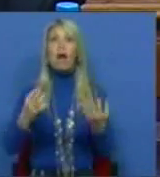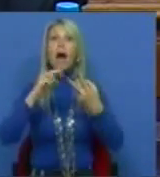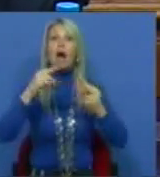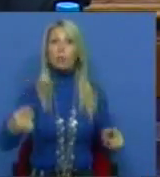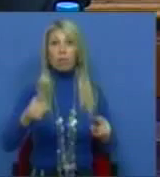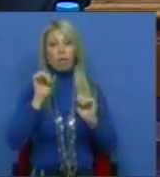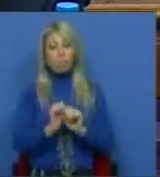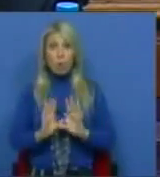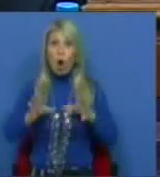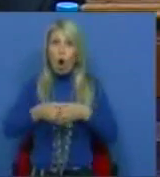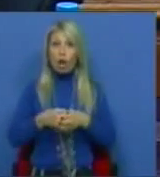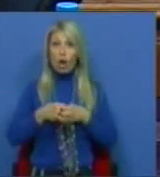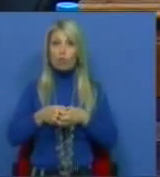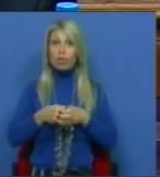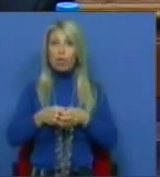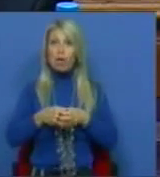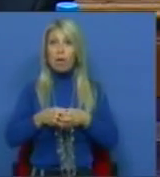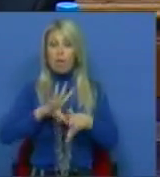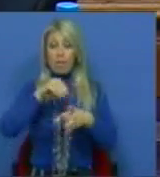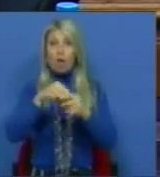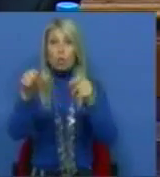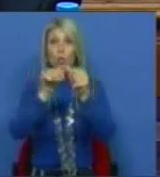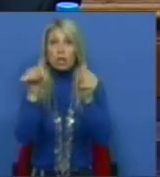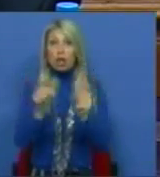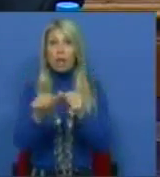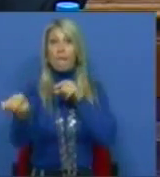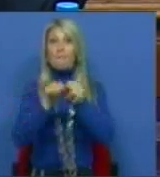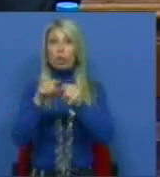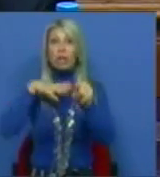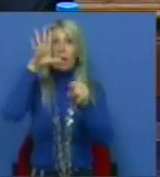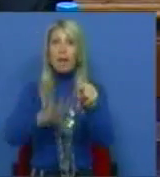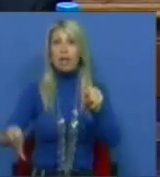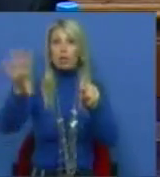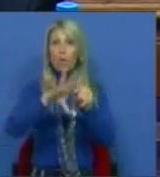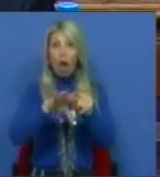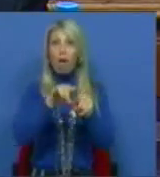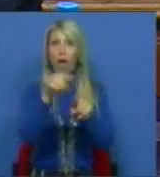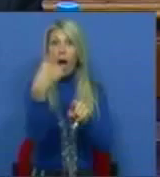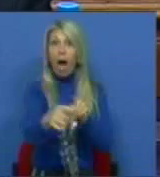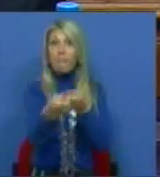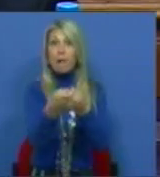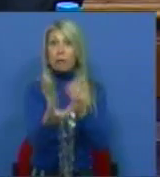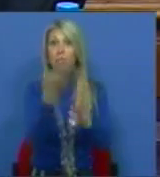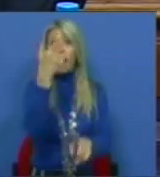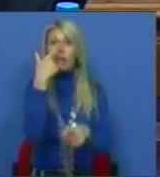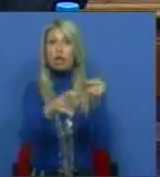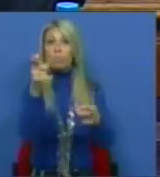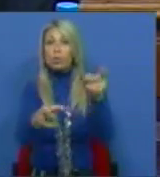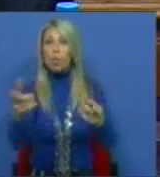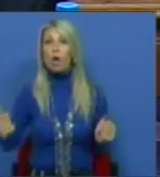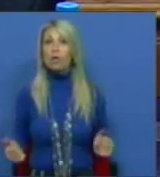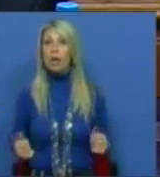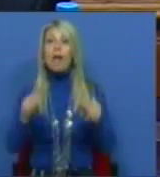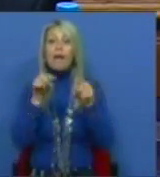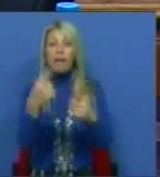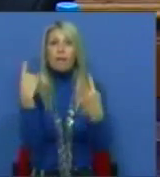os órgãos do sistema político nacional mais próximo dos cidadãos, aqueles que têm um